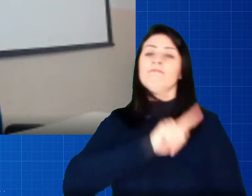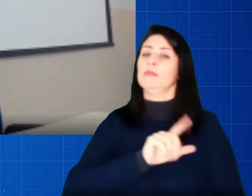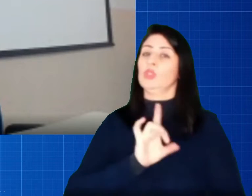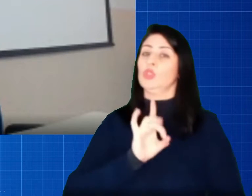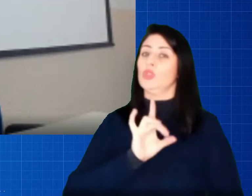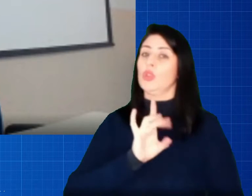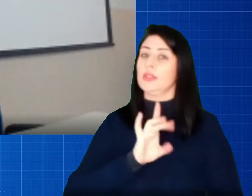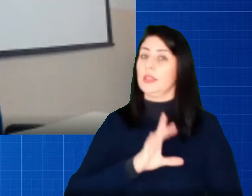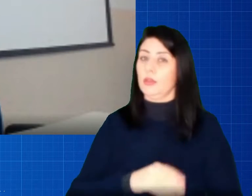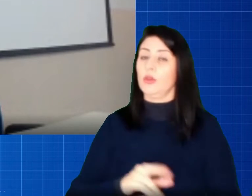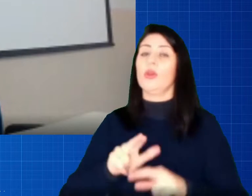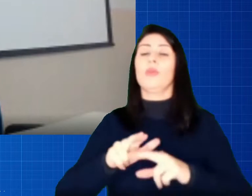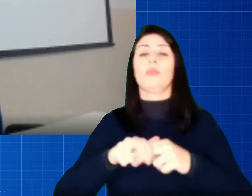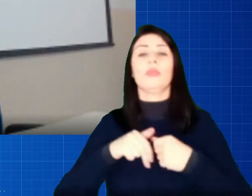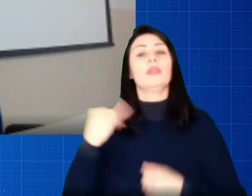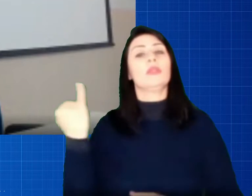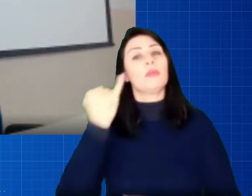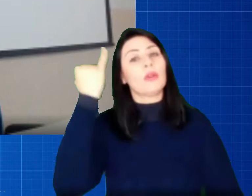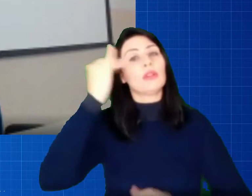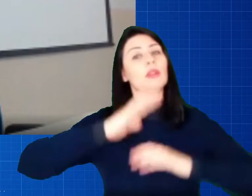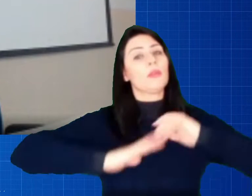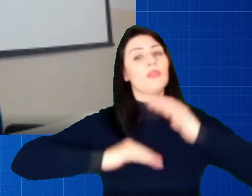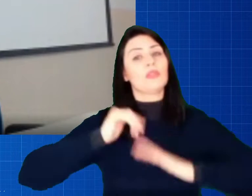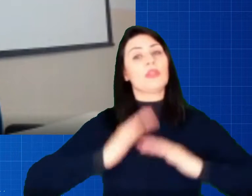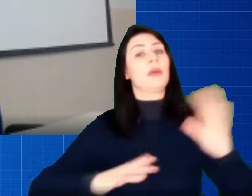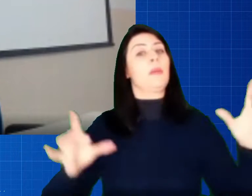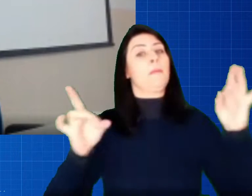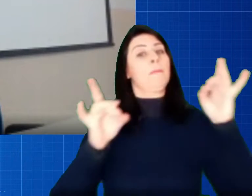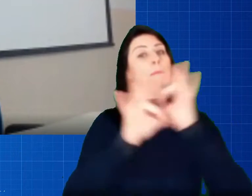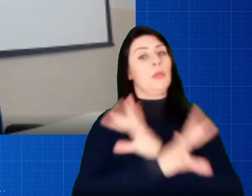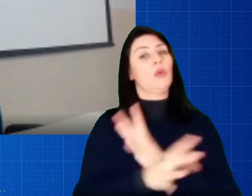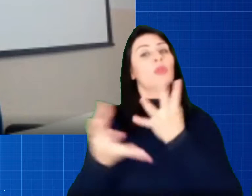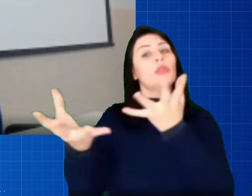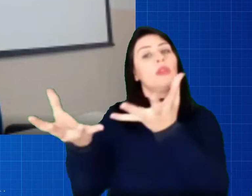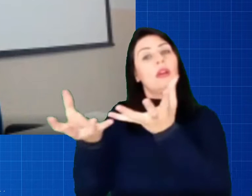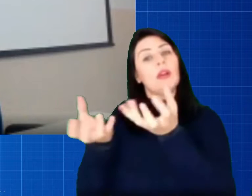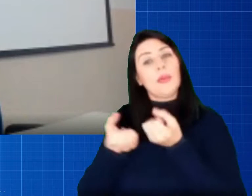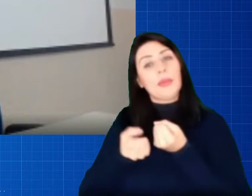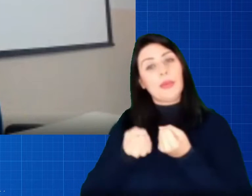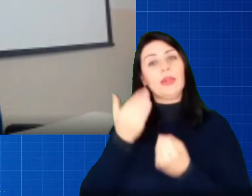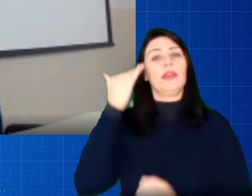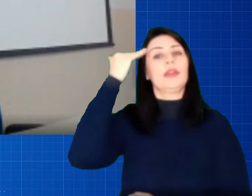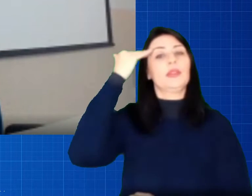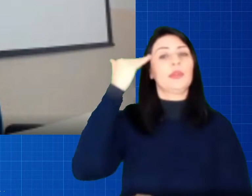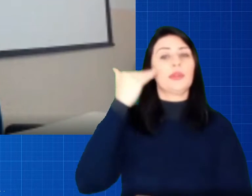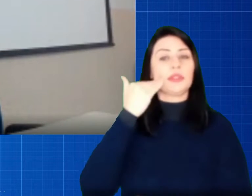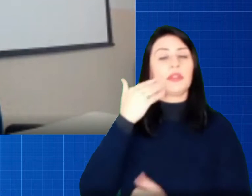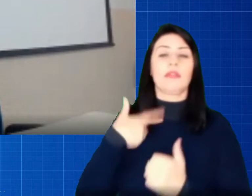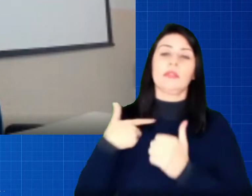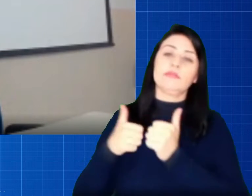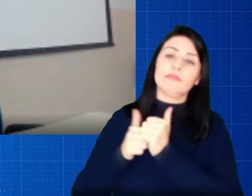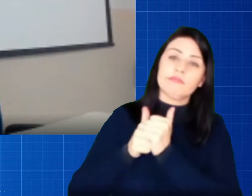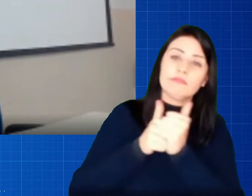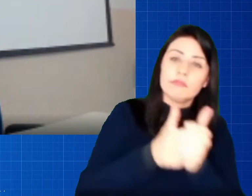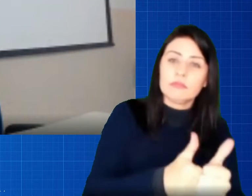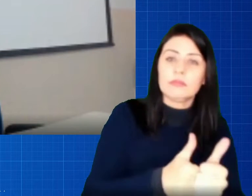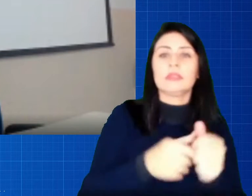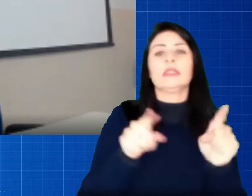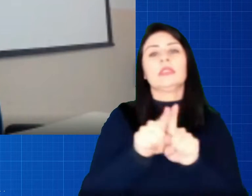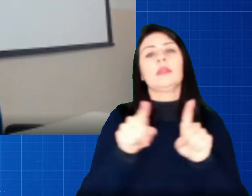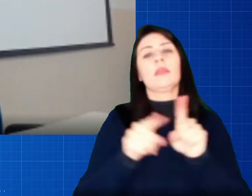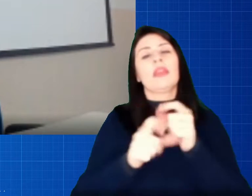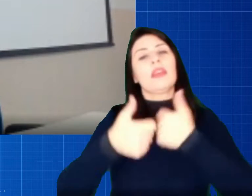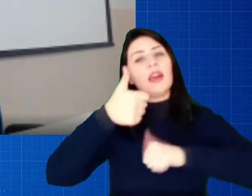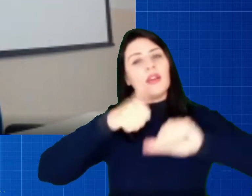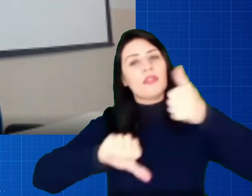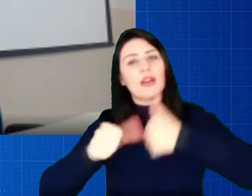no tratamento do adolescente, o profissional está preparado, né, para acolher esse adolescente, acompanhar ele